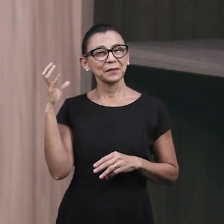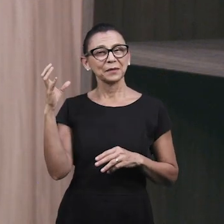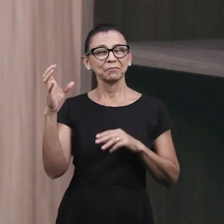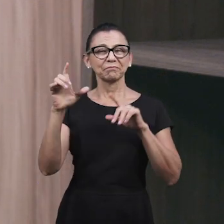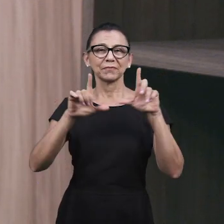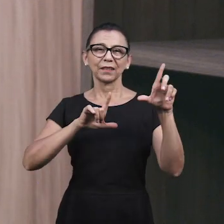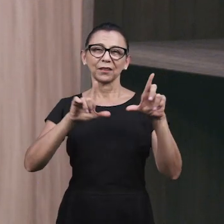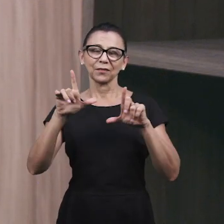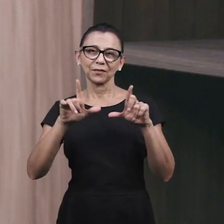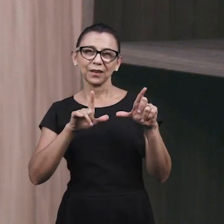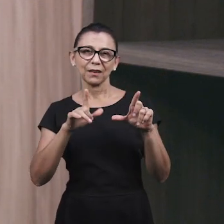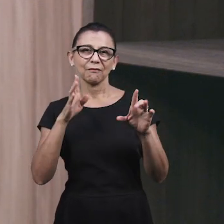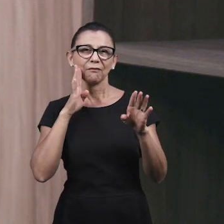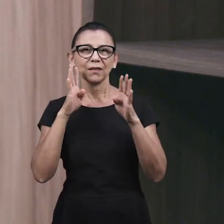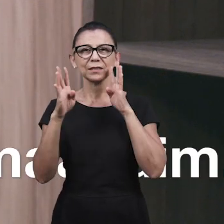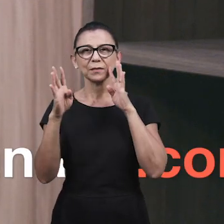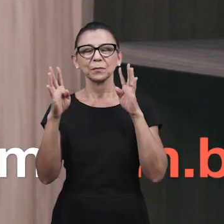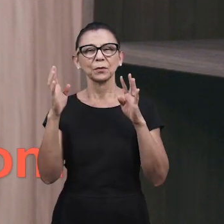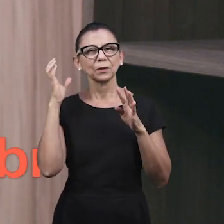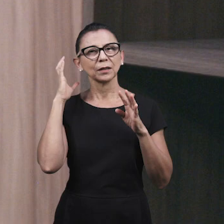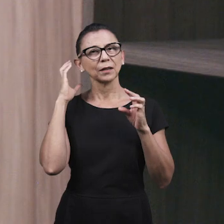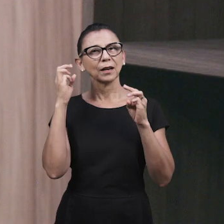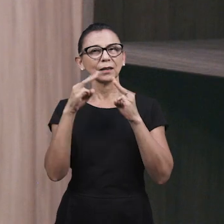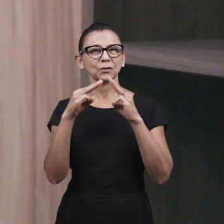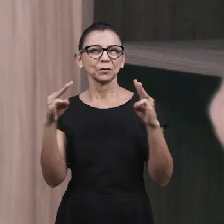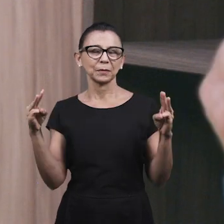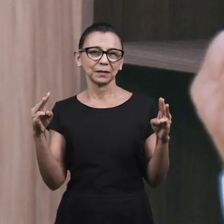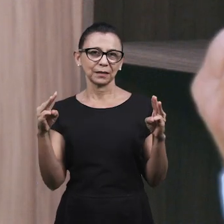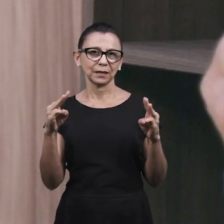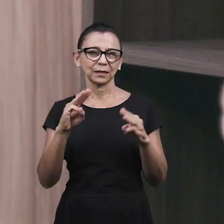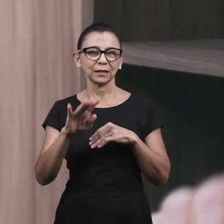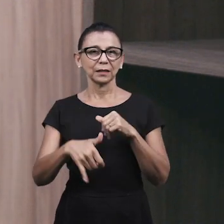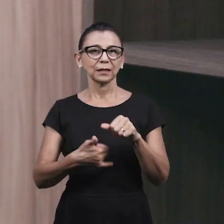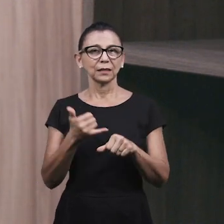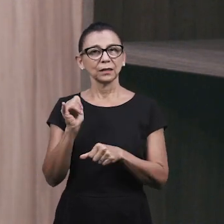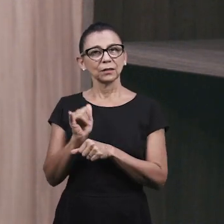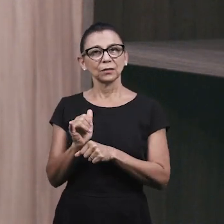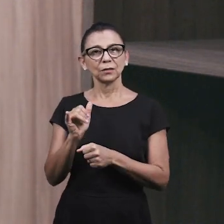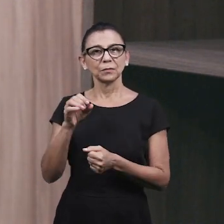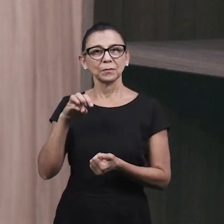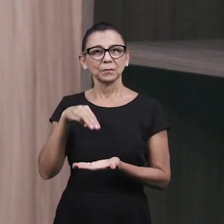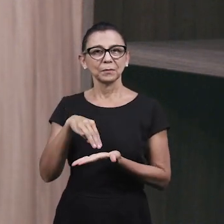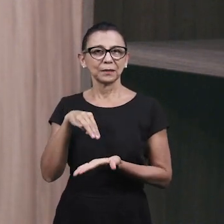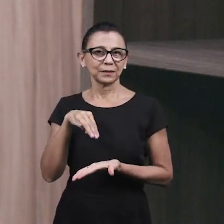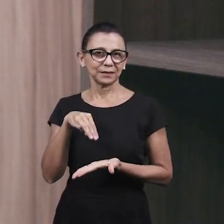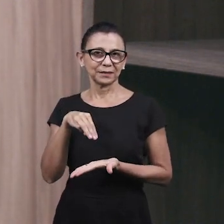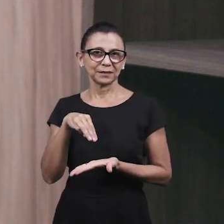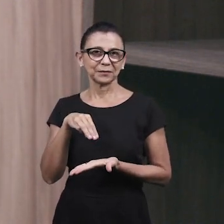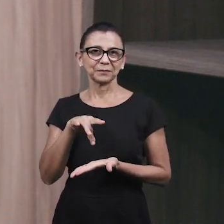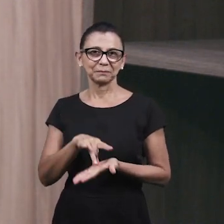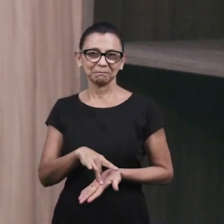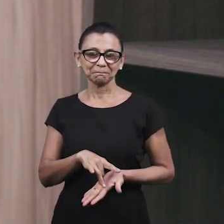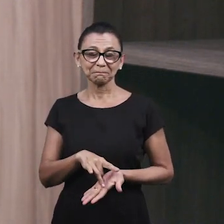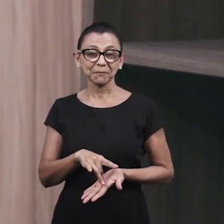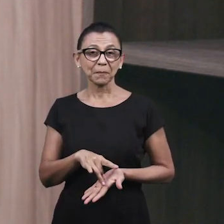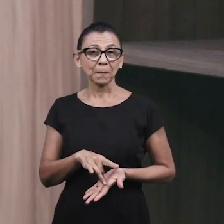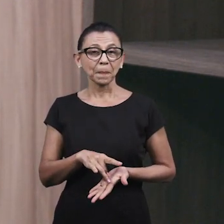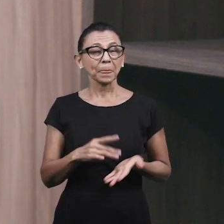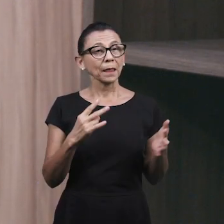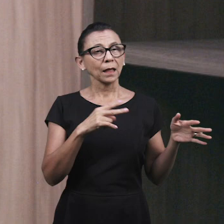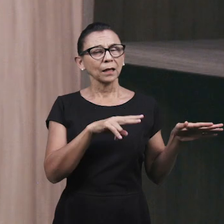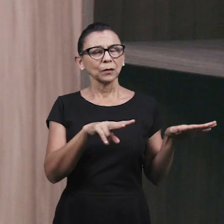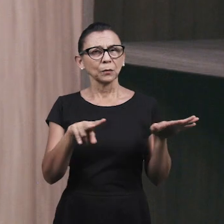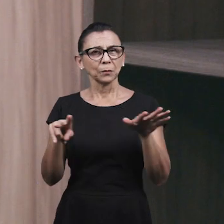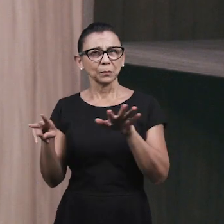Manaim, pelo Facebook da Rádio Manaim, pelo canal da Igreja Cristã Maranata no YouTube. Nós estamos começando agora esse encontro semanal que